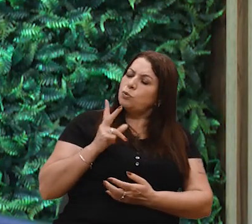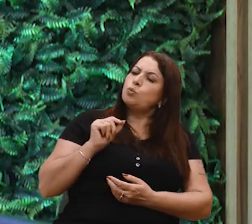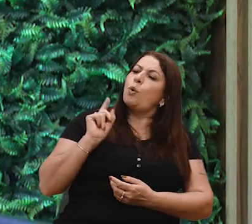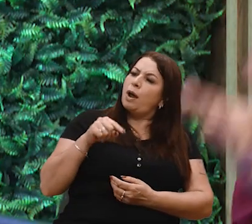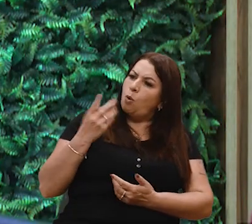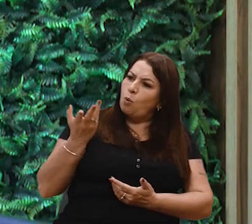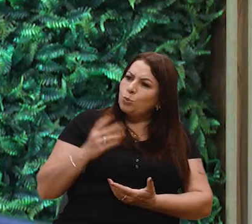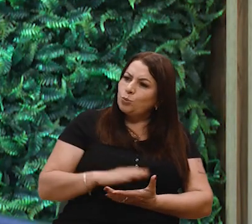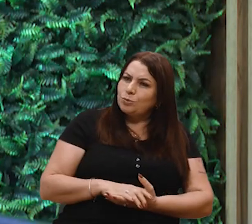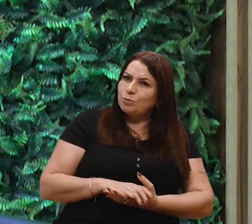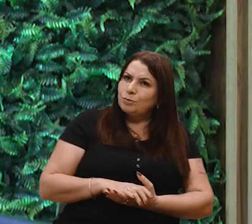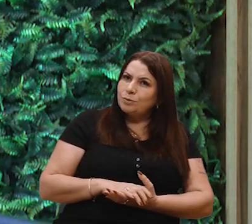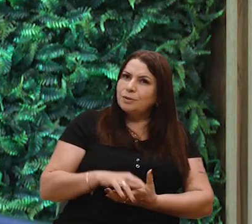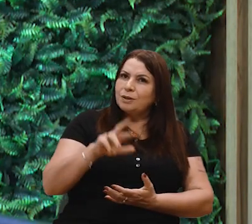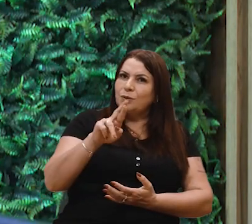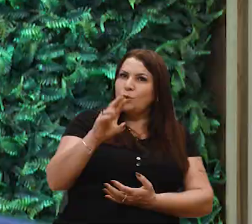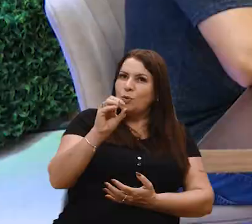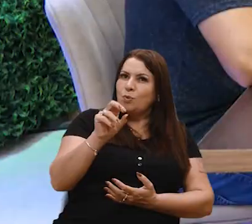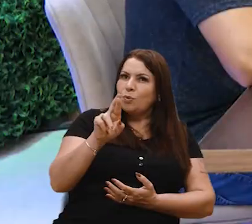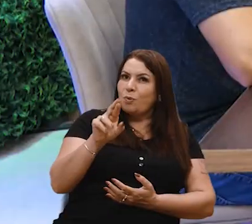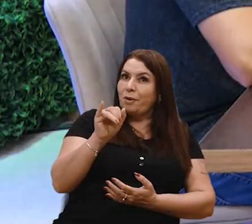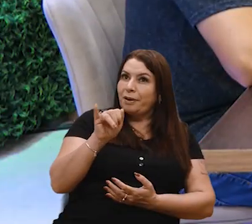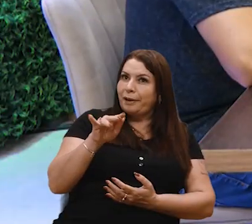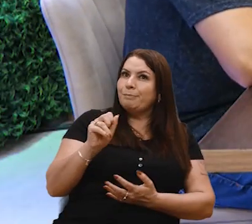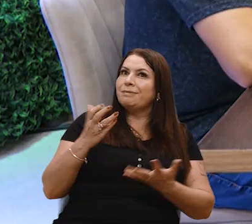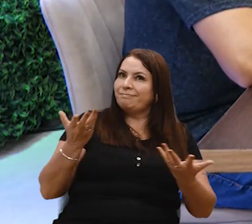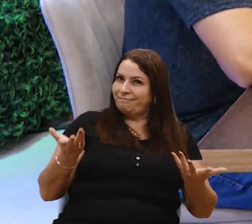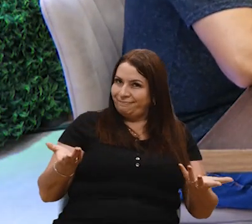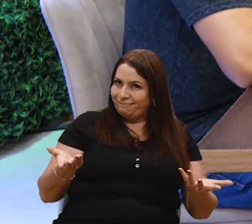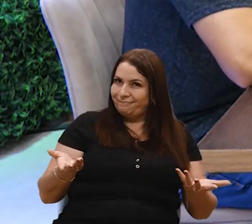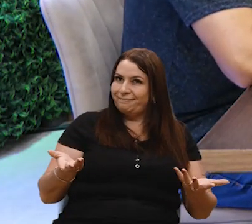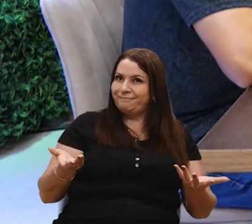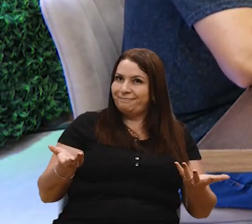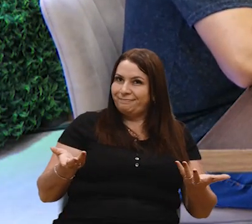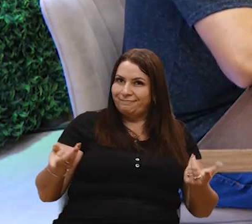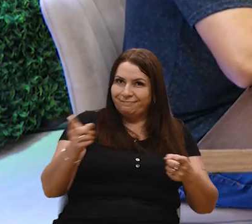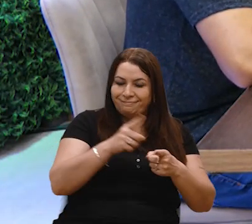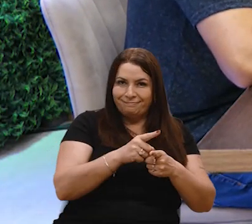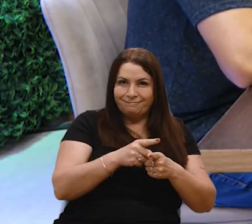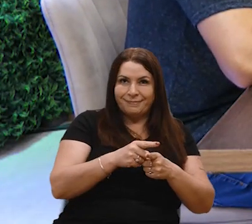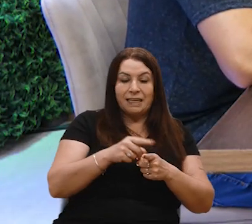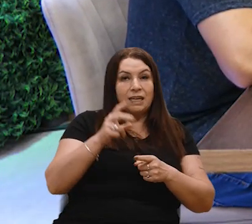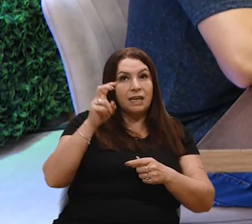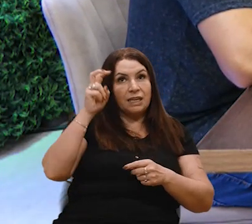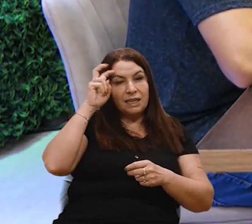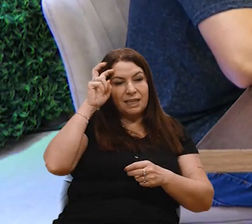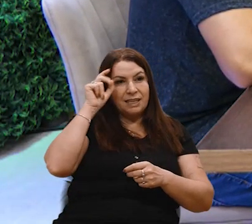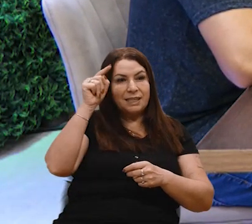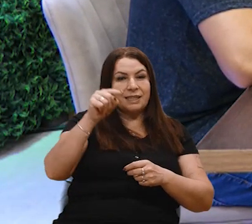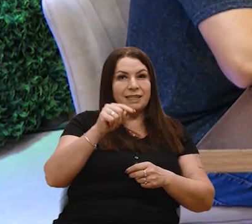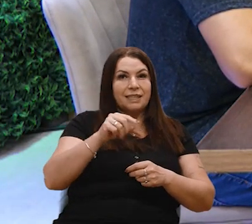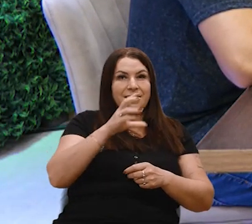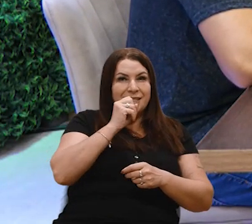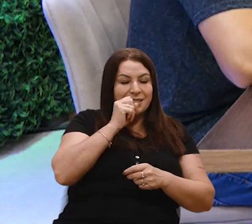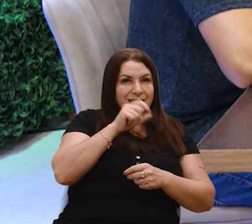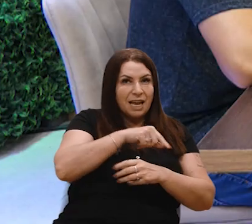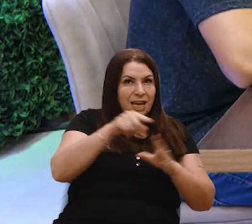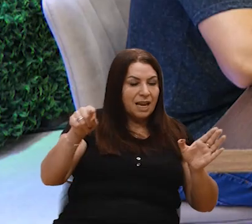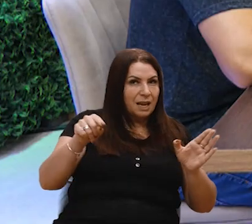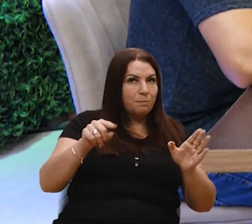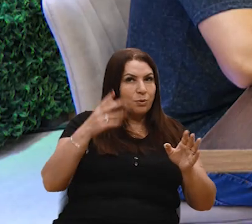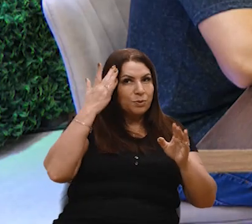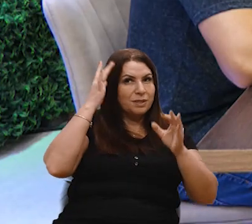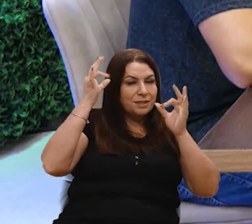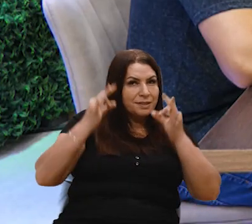ela tinha esse sotaque e eu disse, mas tu é de onde? Roraima. Nossa. Vamos lá. Ela ia largar, isso era quinta, ela ia largar, sei lá, sábado, não me